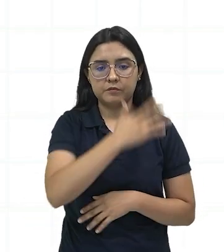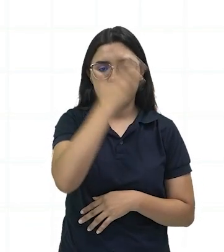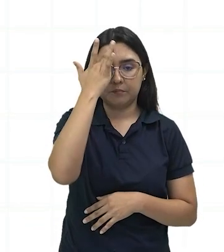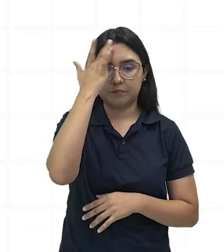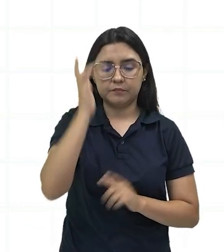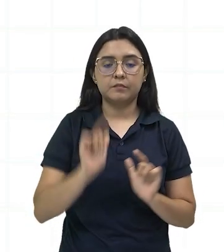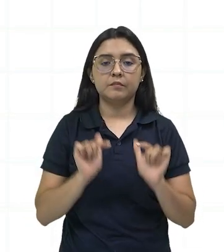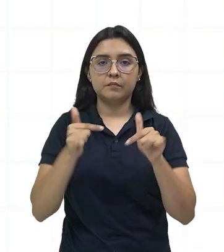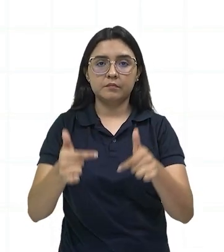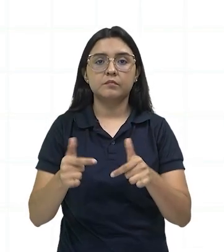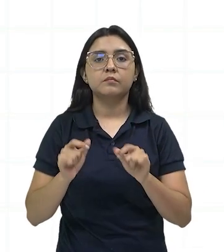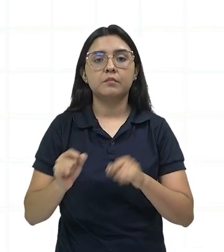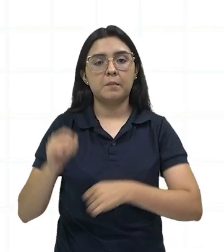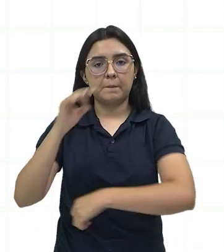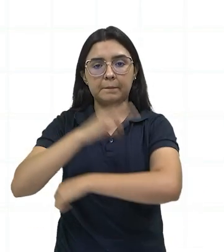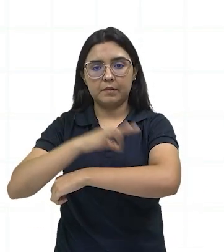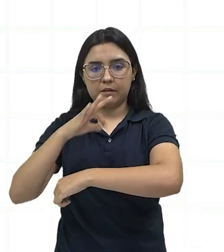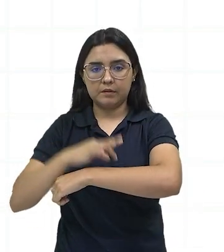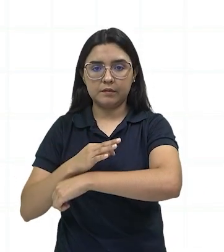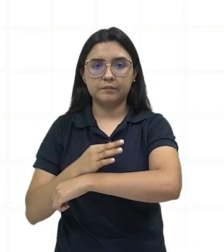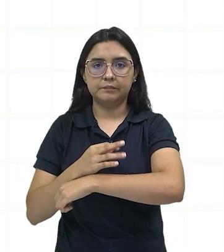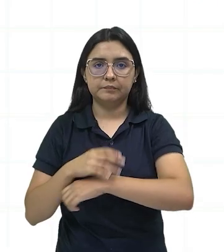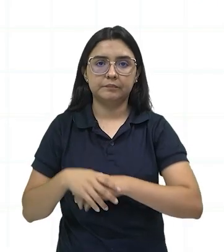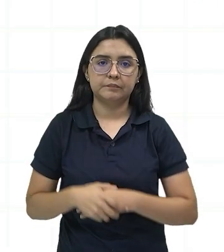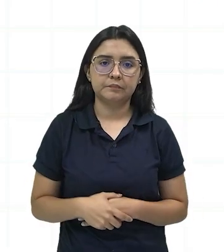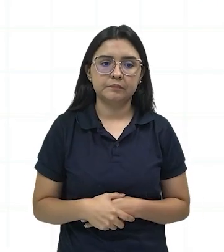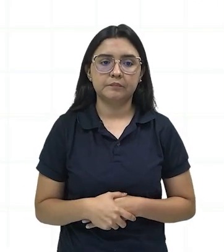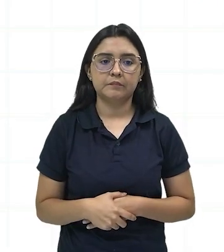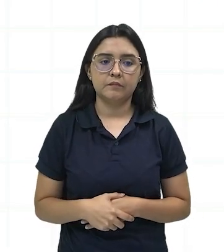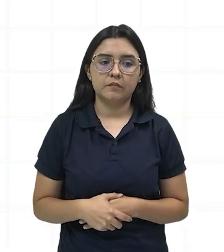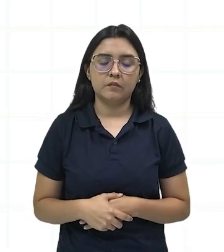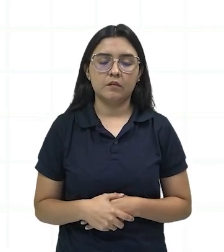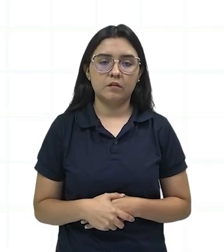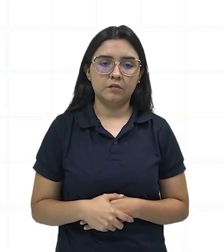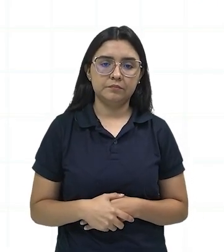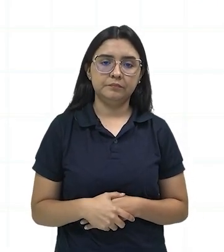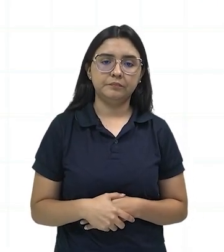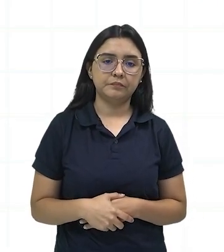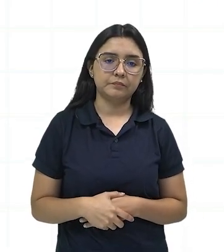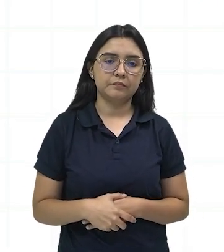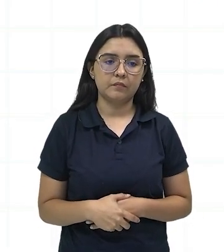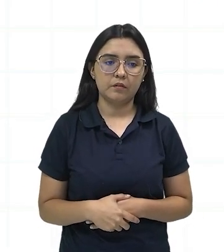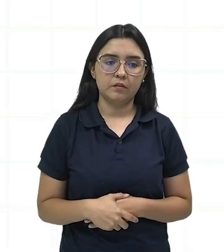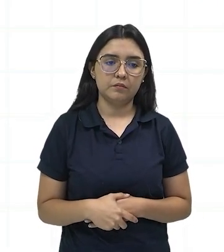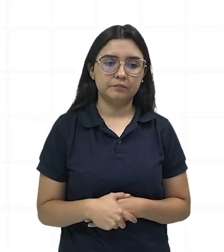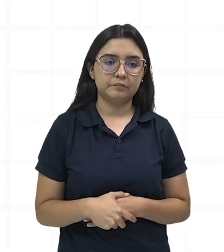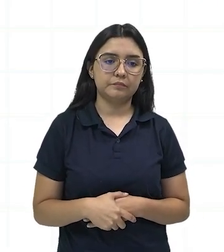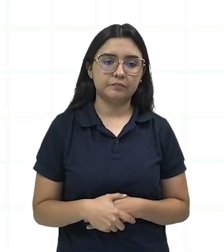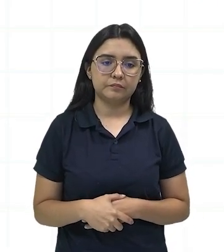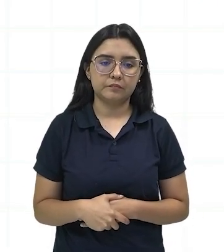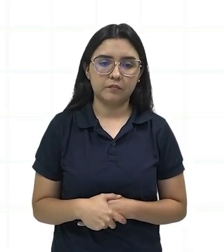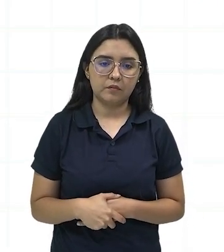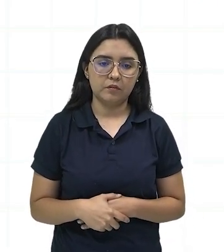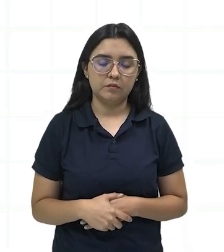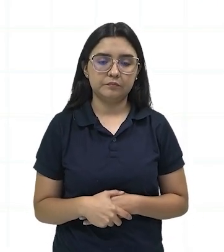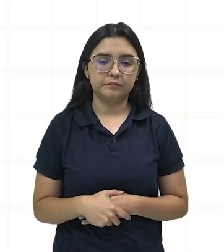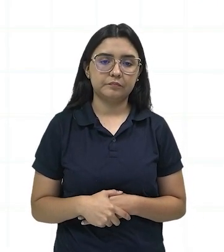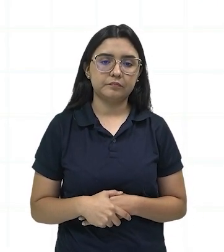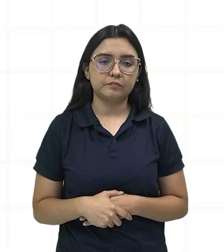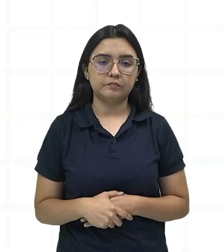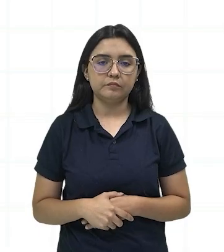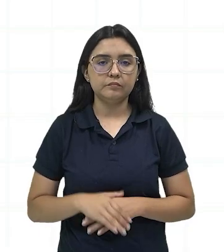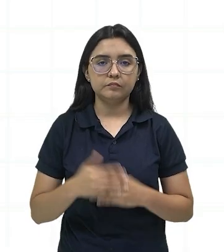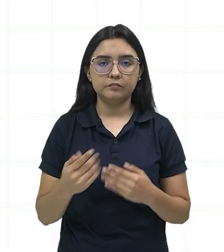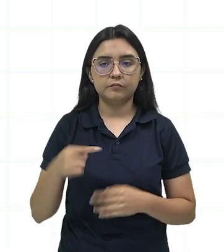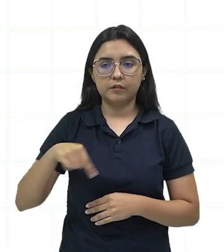ação de plantar. Elas que realizam essa ação de plantar, tá bom? Como elas